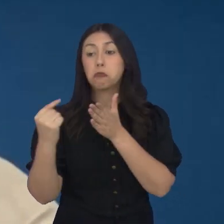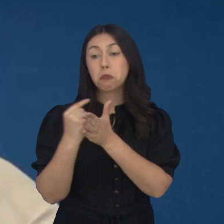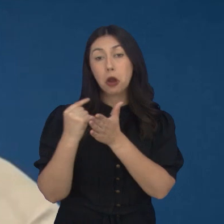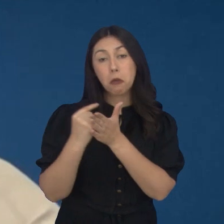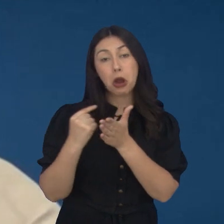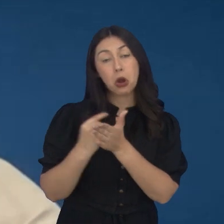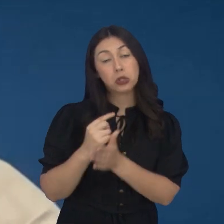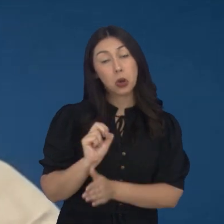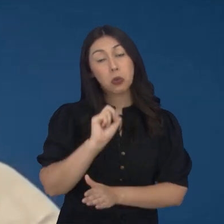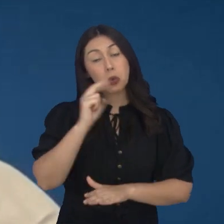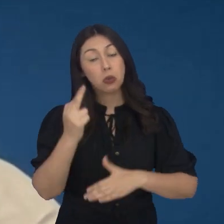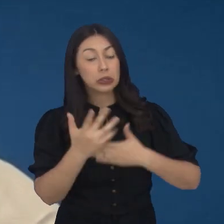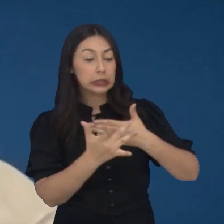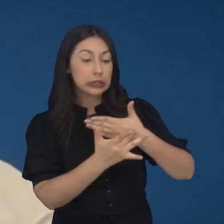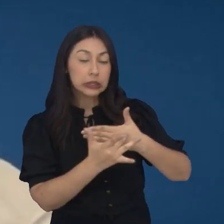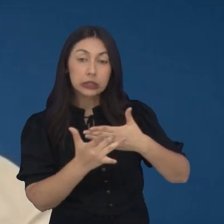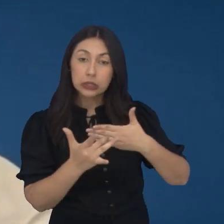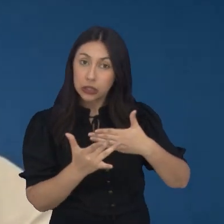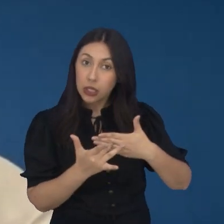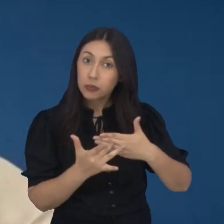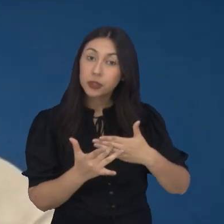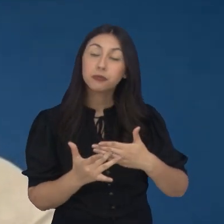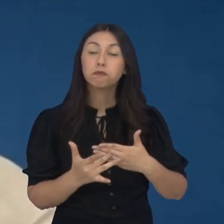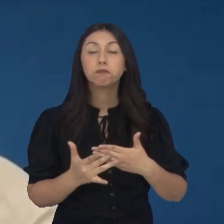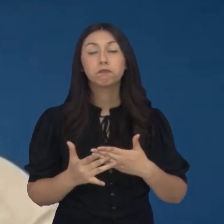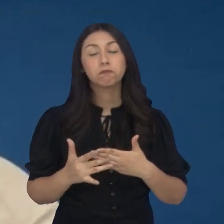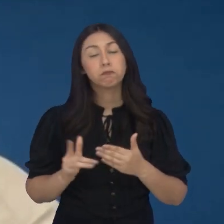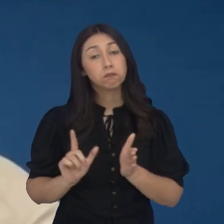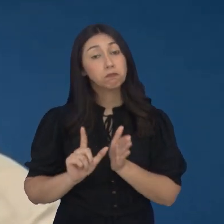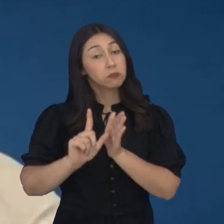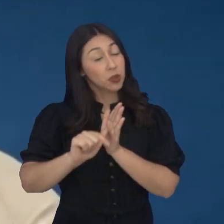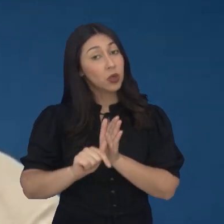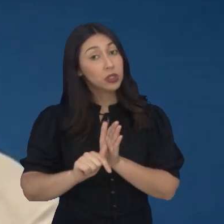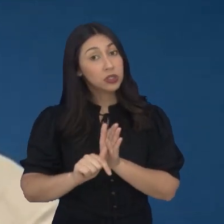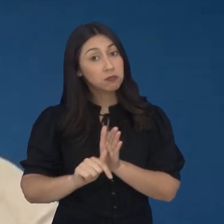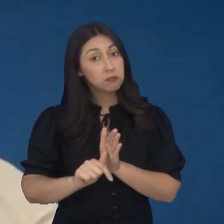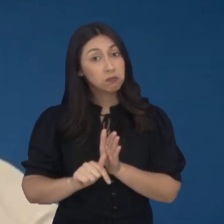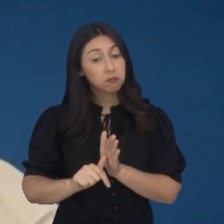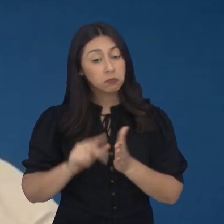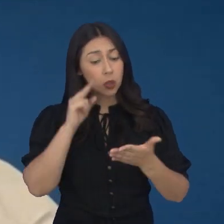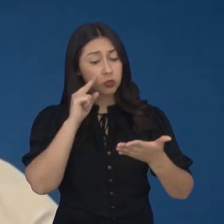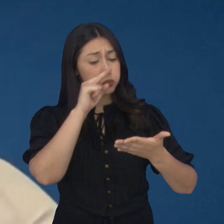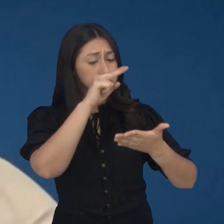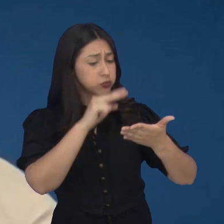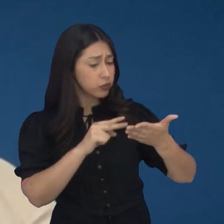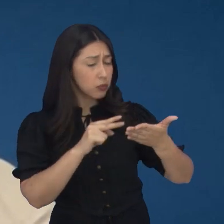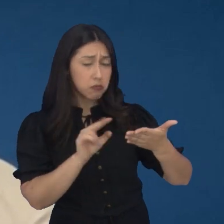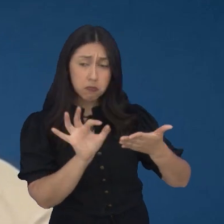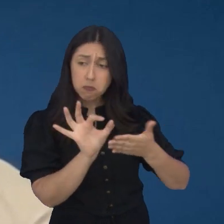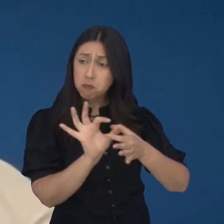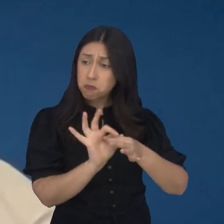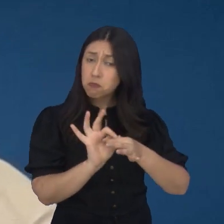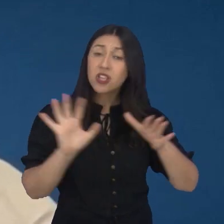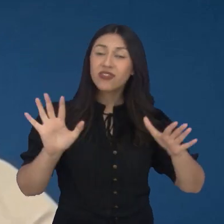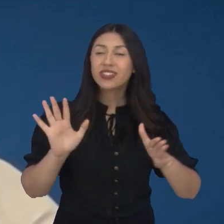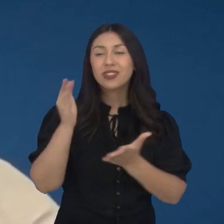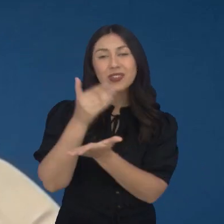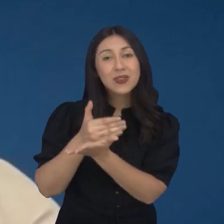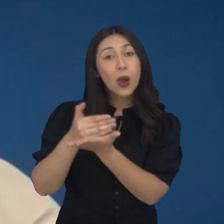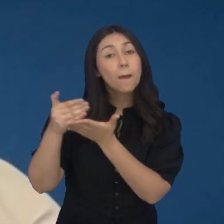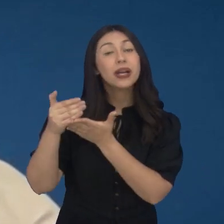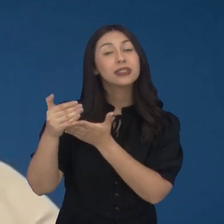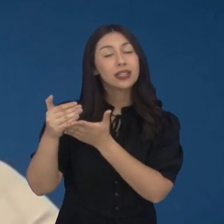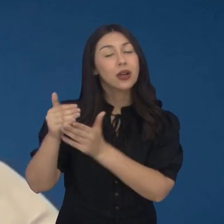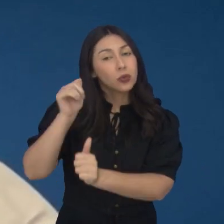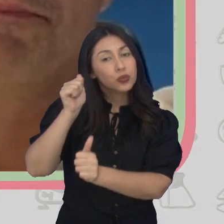mais complexos, né? E a partir daí, se você estiver liberado do ponto de vista médico, é iniciar a atividade física o quanto